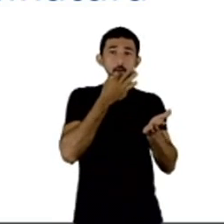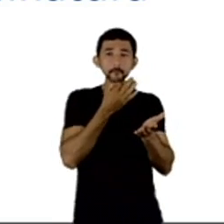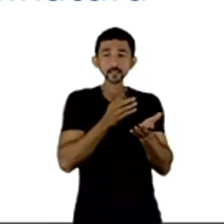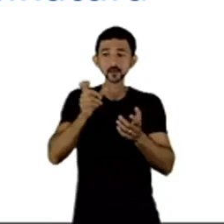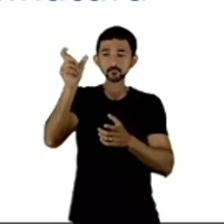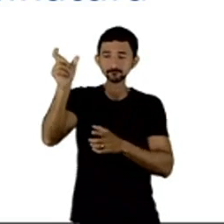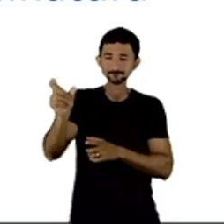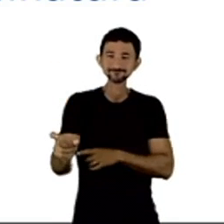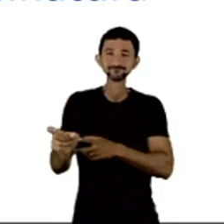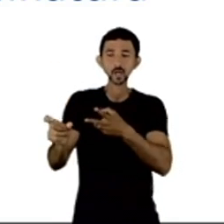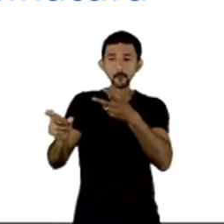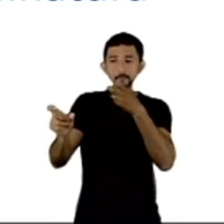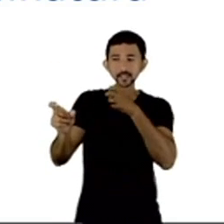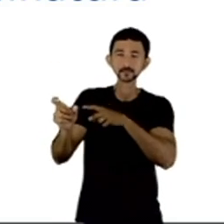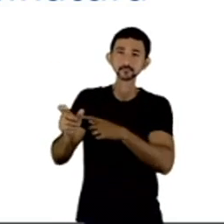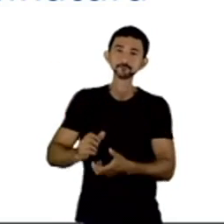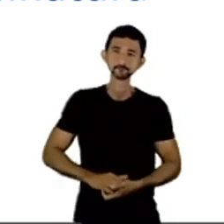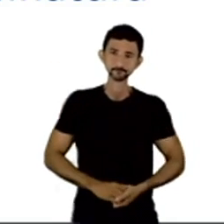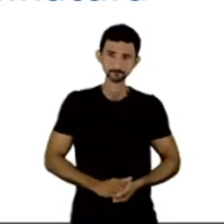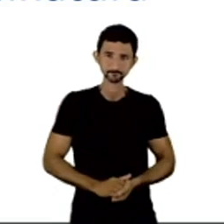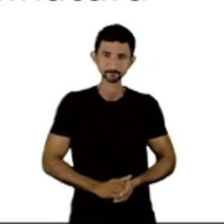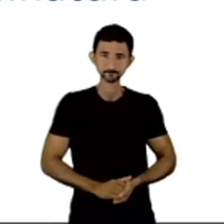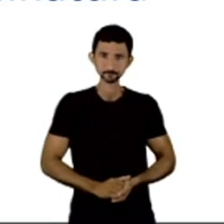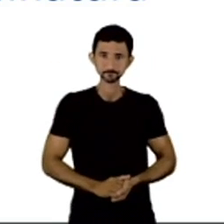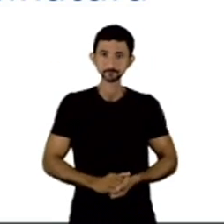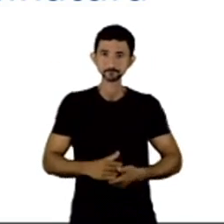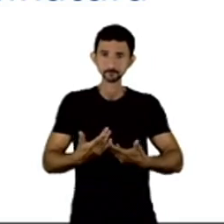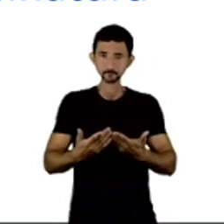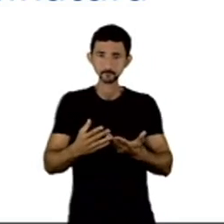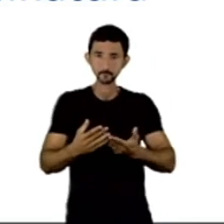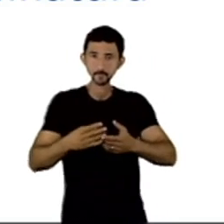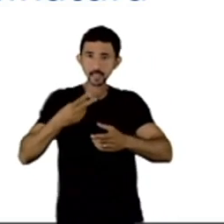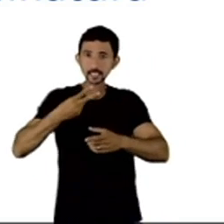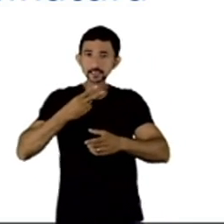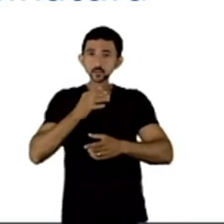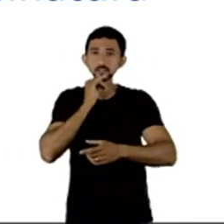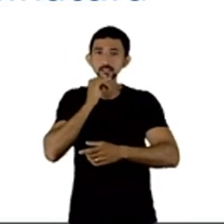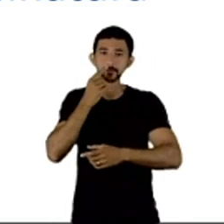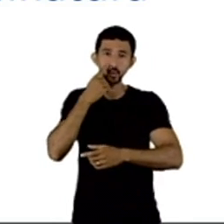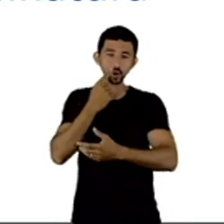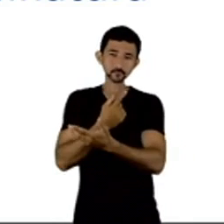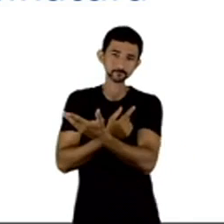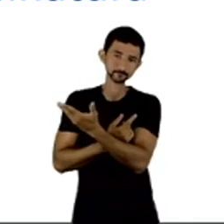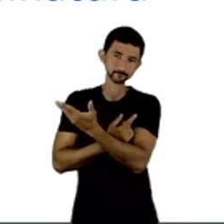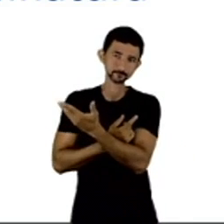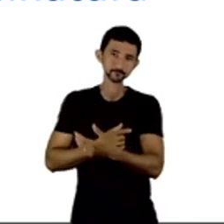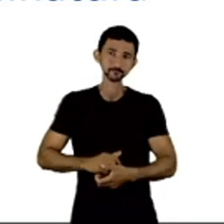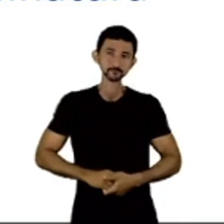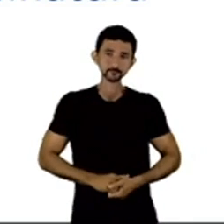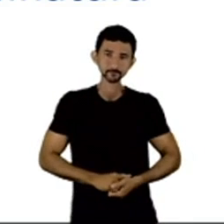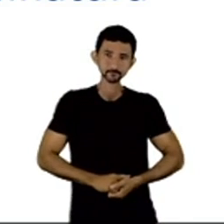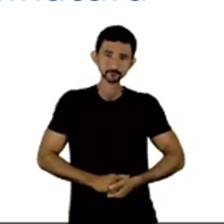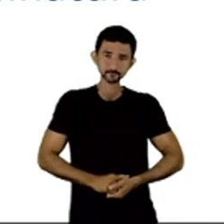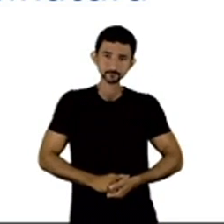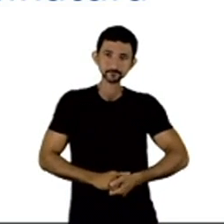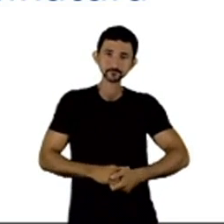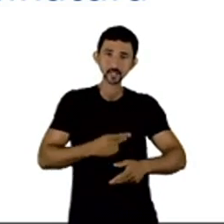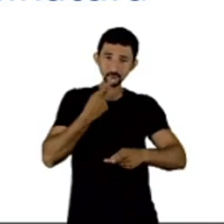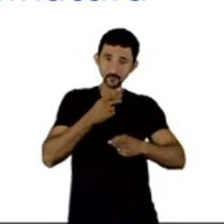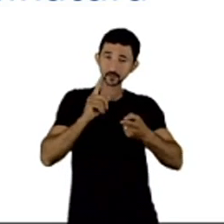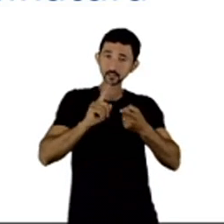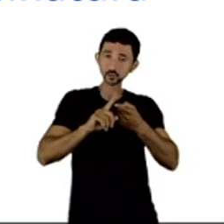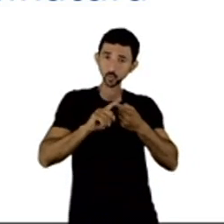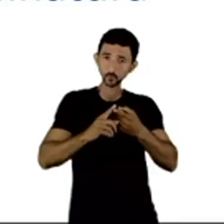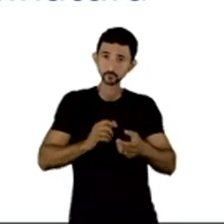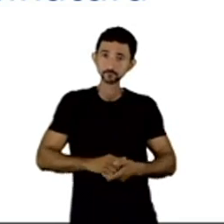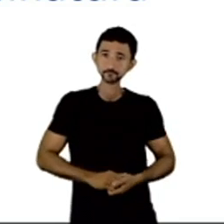comportamento do alemão Tobias Meyer. Então, no segundo exemplo, você vai ver ainda que ele vai fazer a mesma